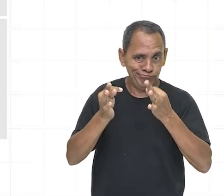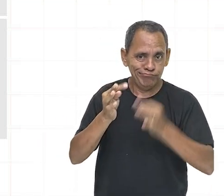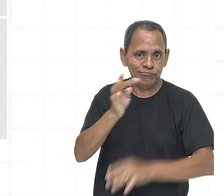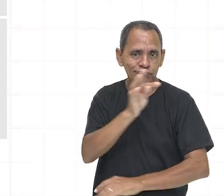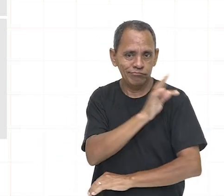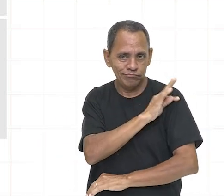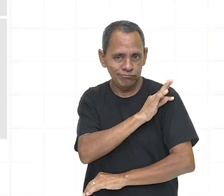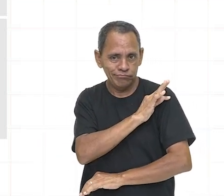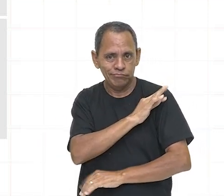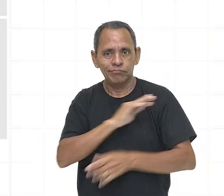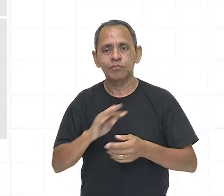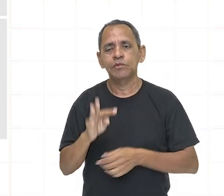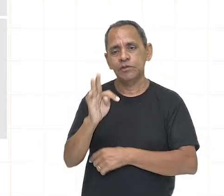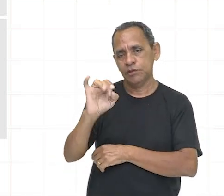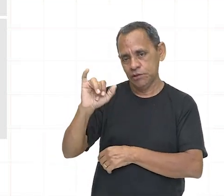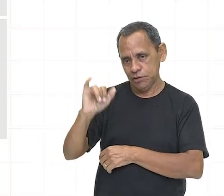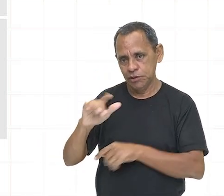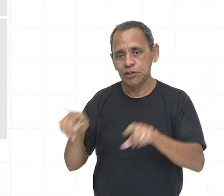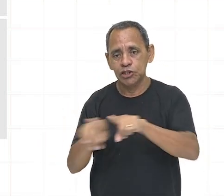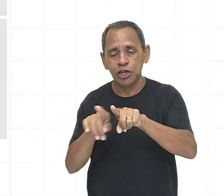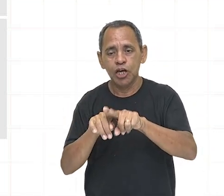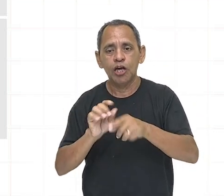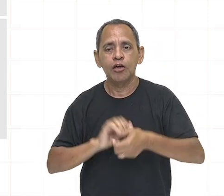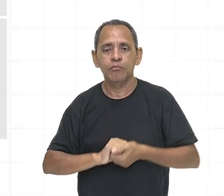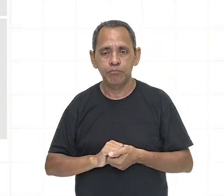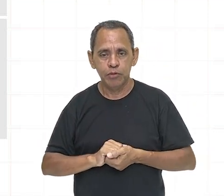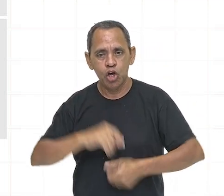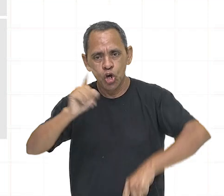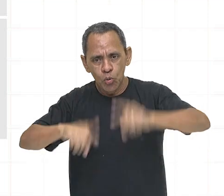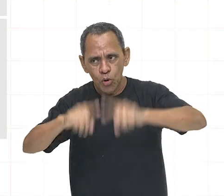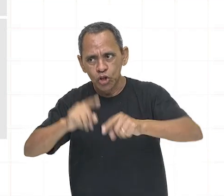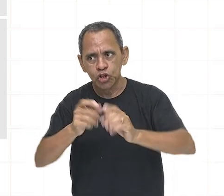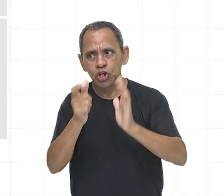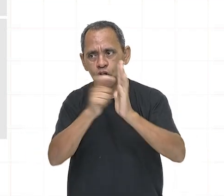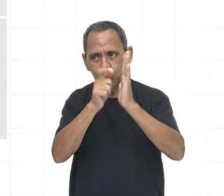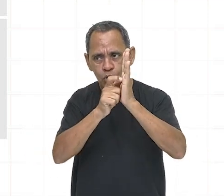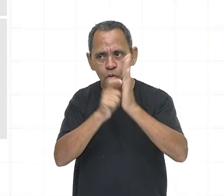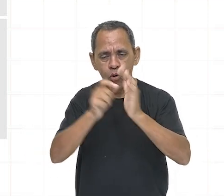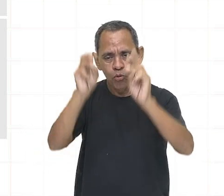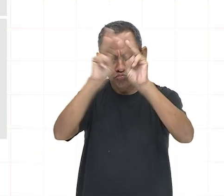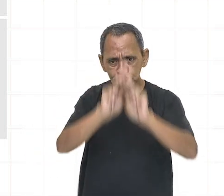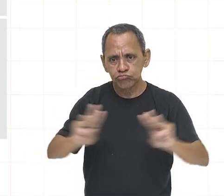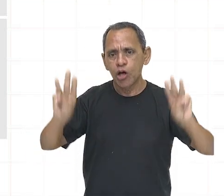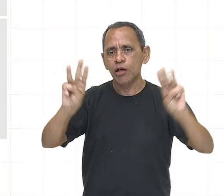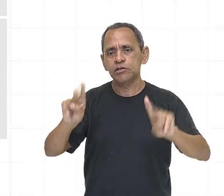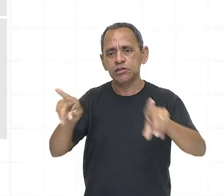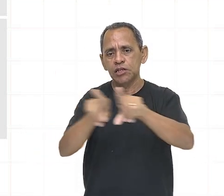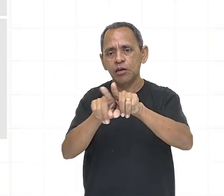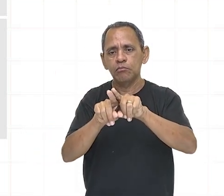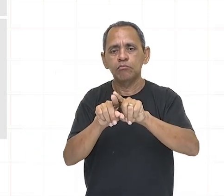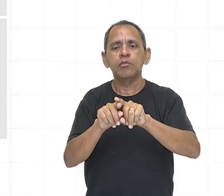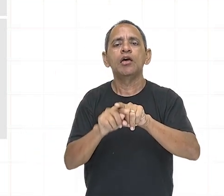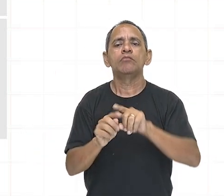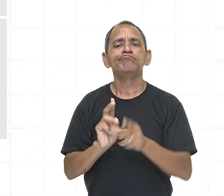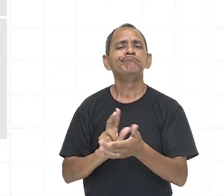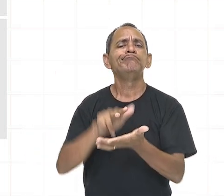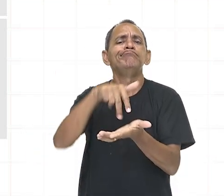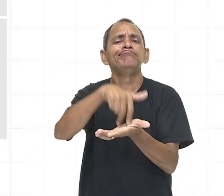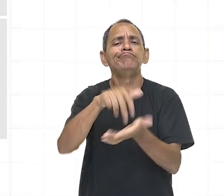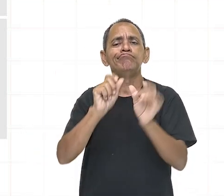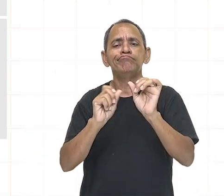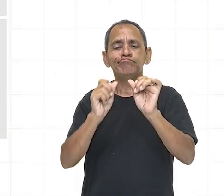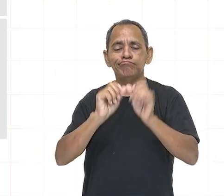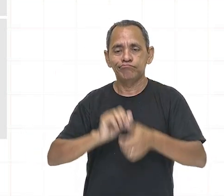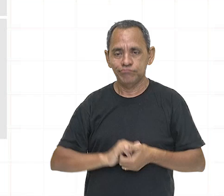TI e também de softwares, tá? Então, a Índia acaba também se destacando, né, nessa área